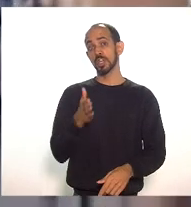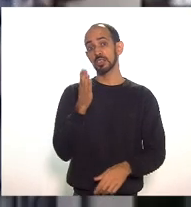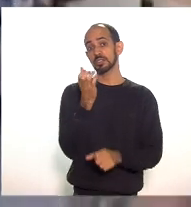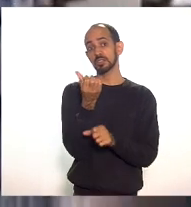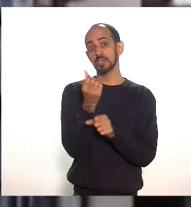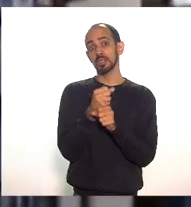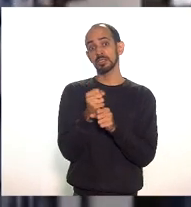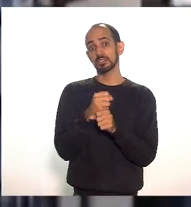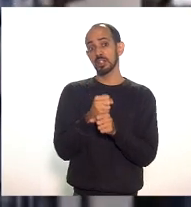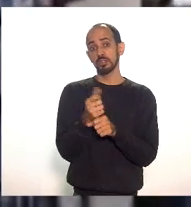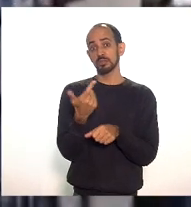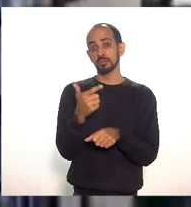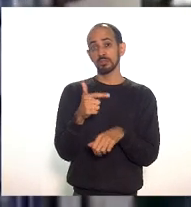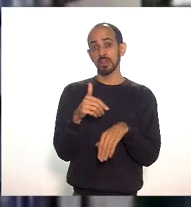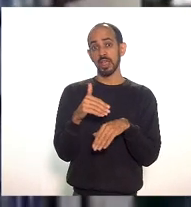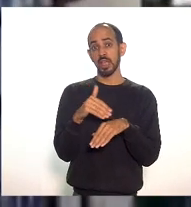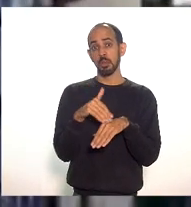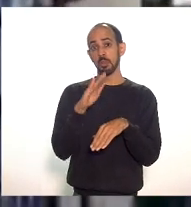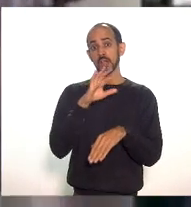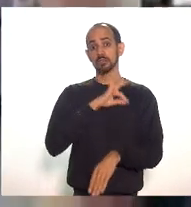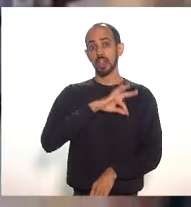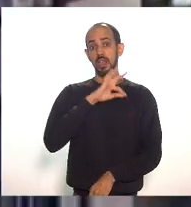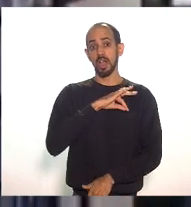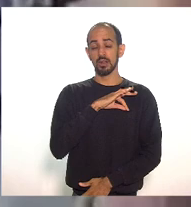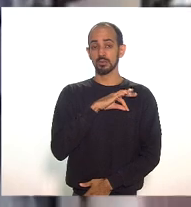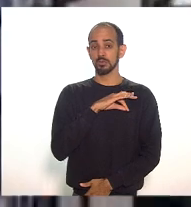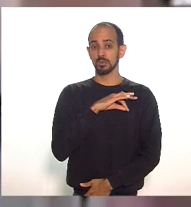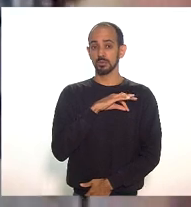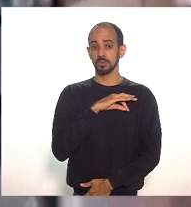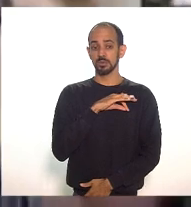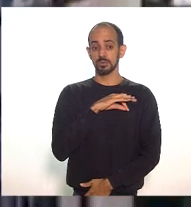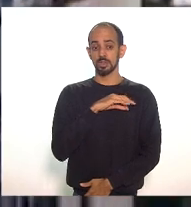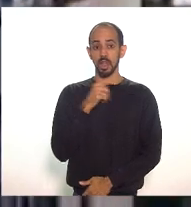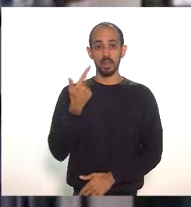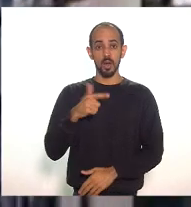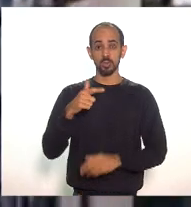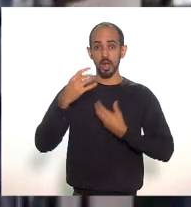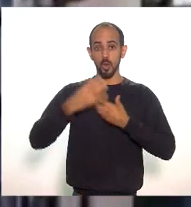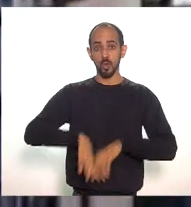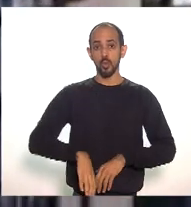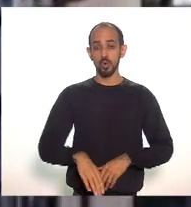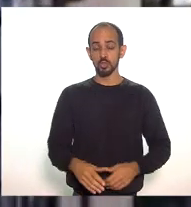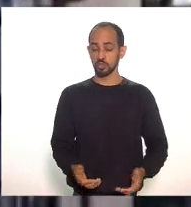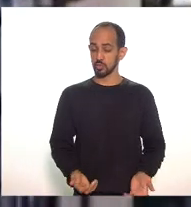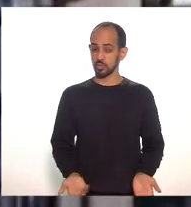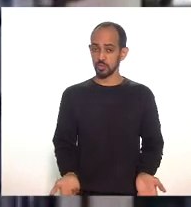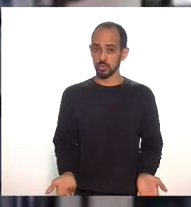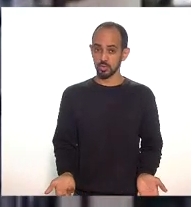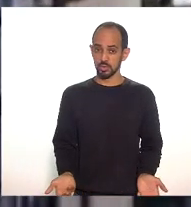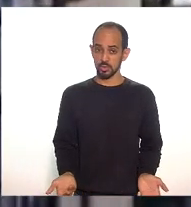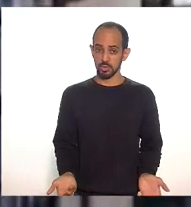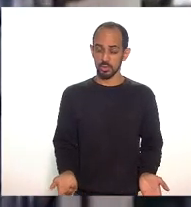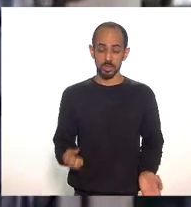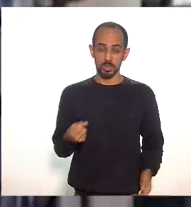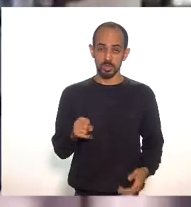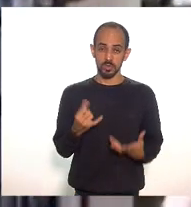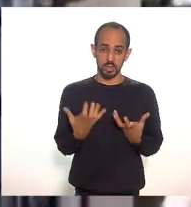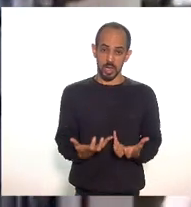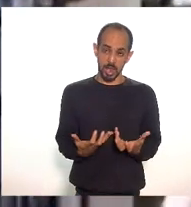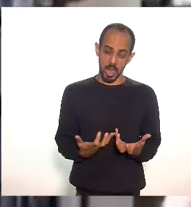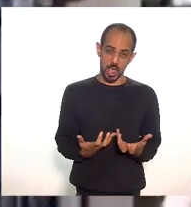anos não tem aumento inexistência dos concursos públicos se você quer